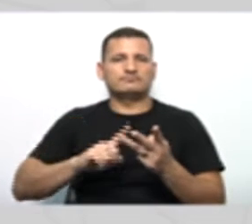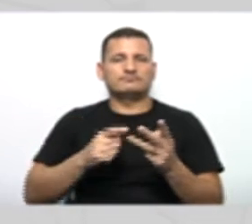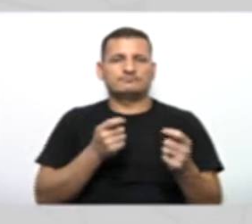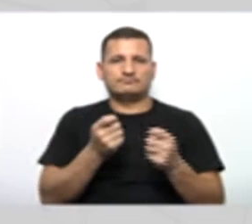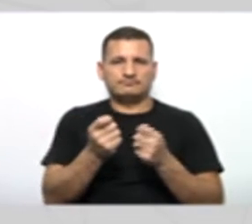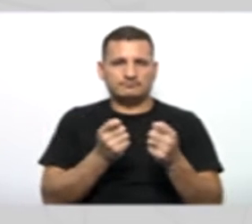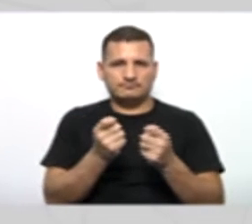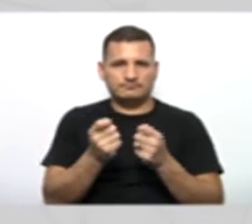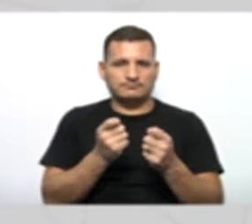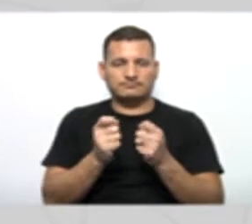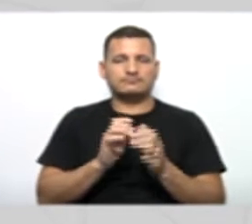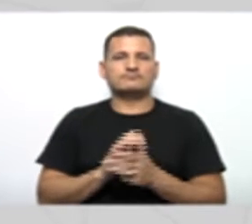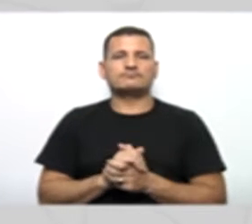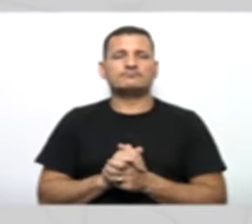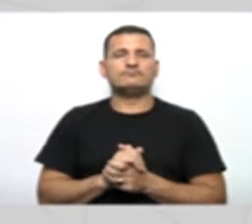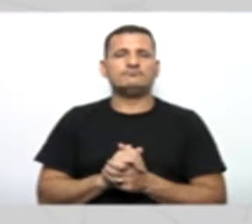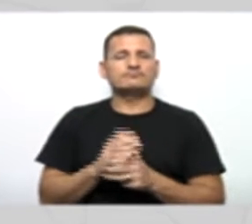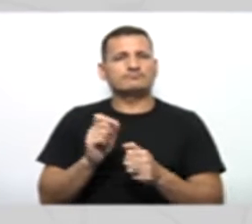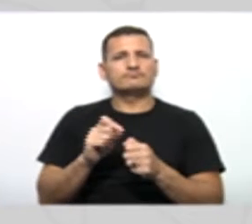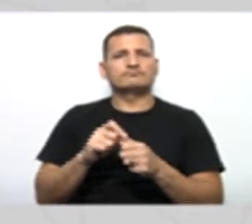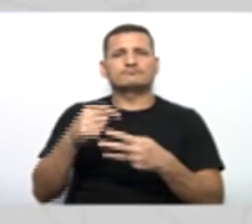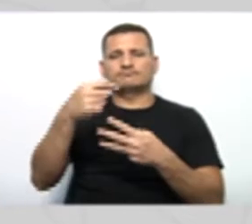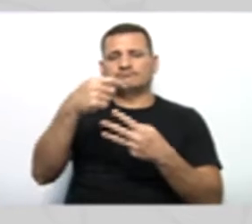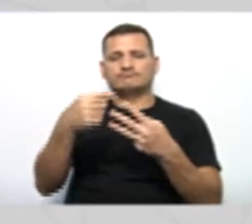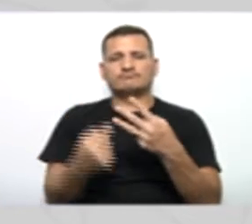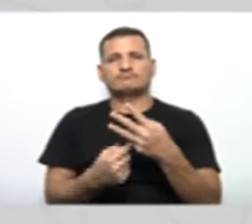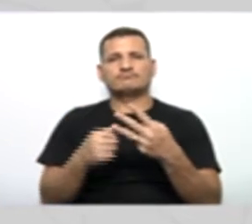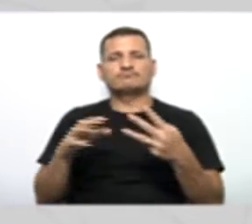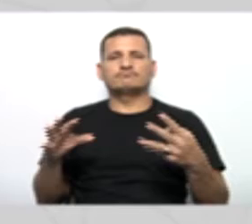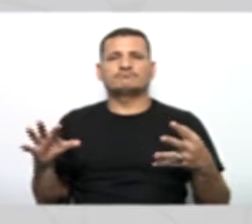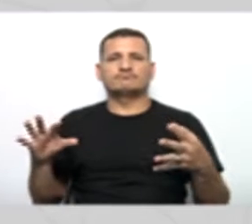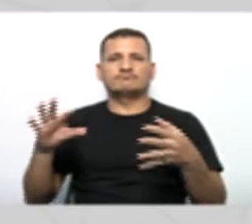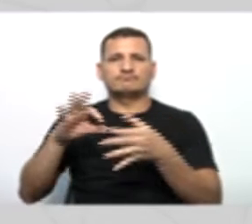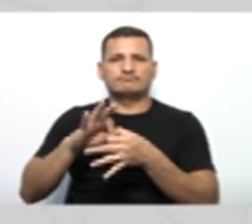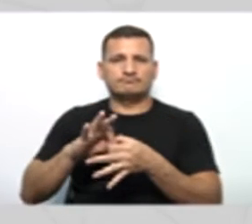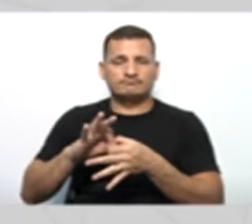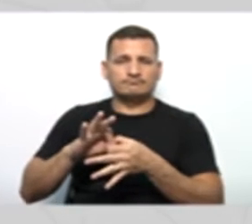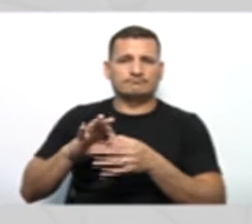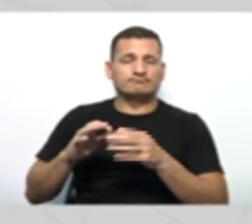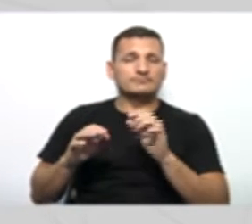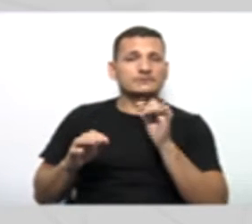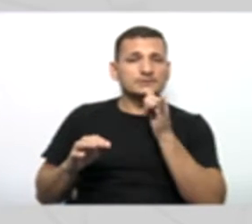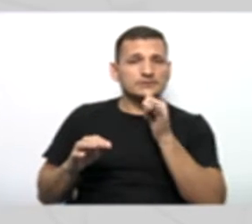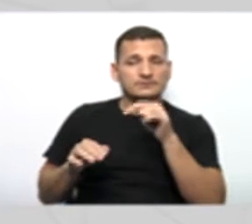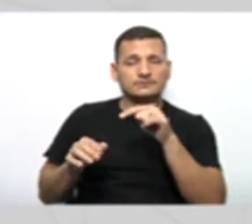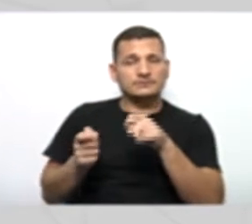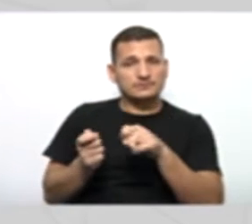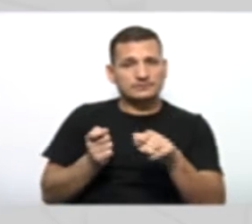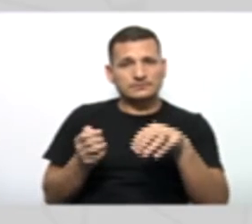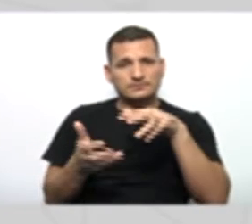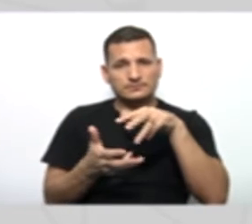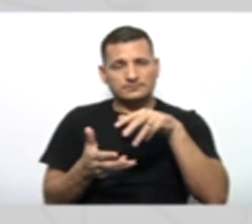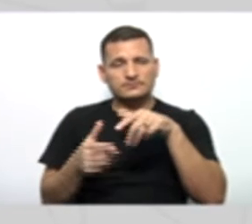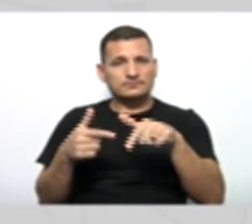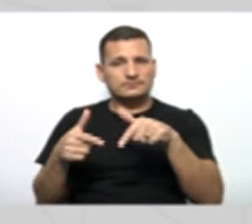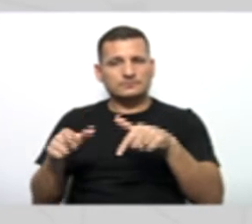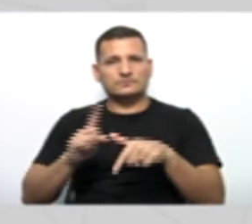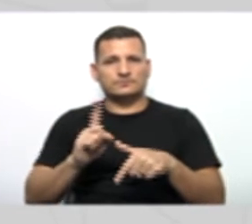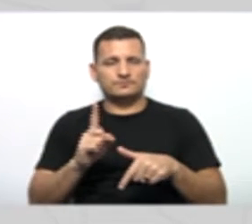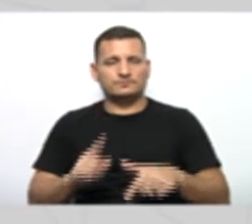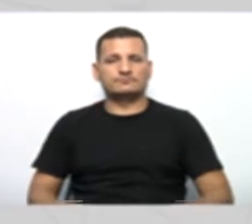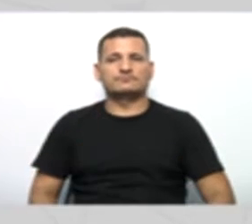econômicos, e fazendo com que todos eles possam ser integrados para dizer se aquela atividade é ou não sustentável.